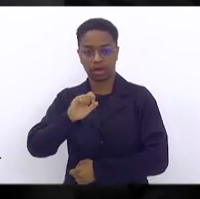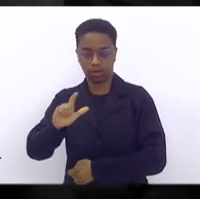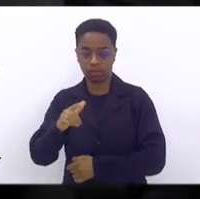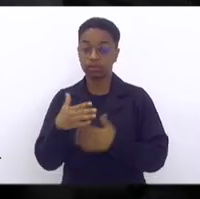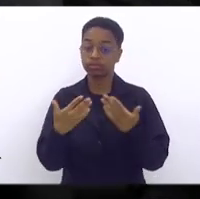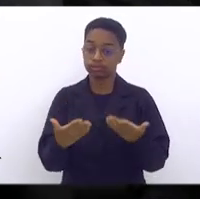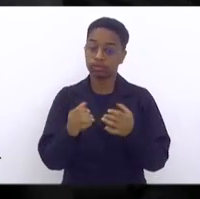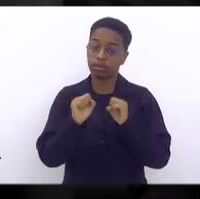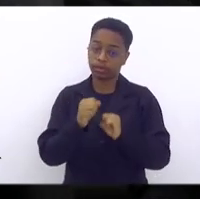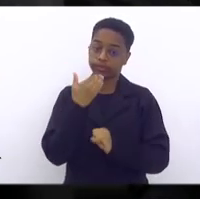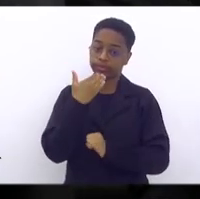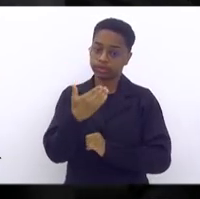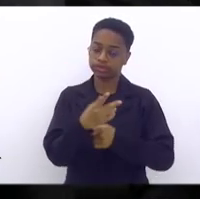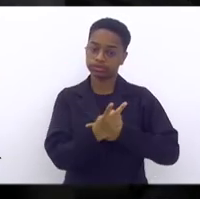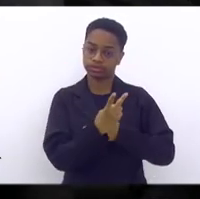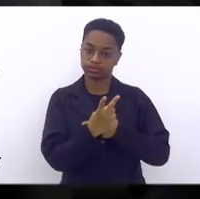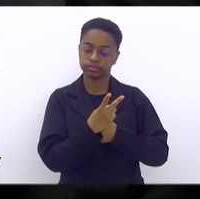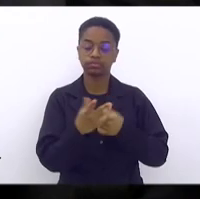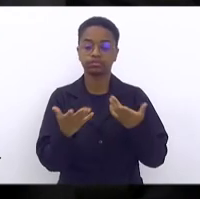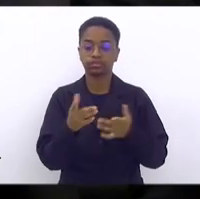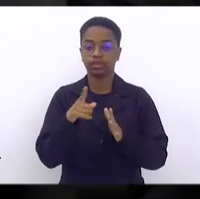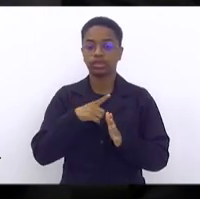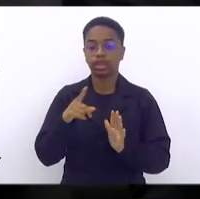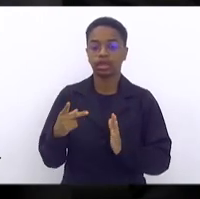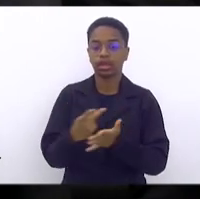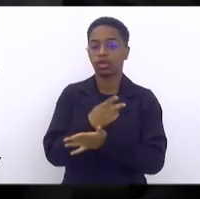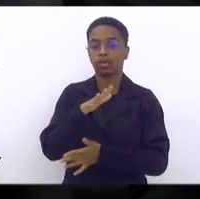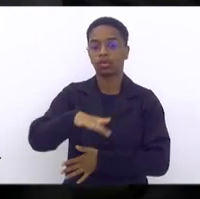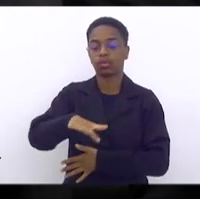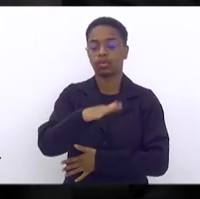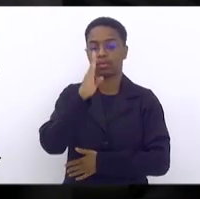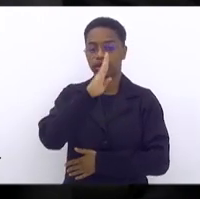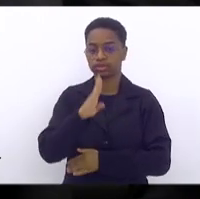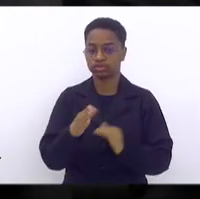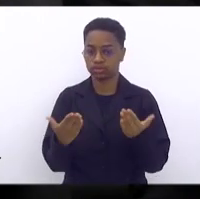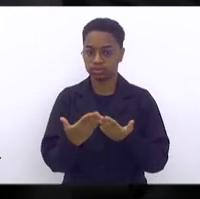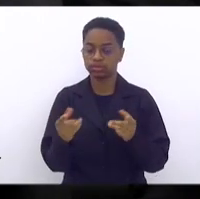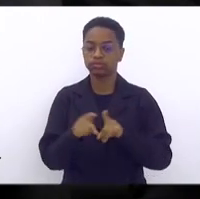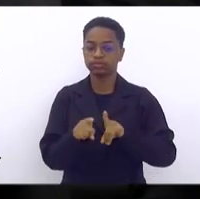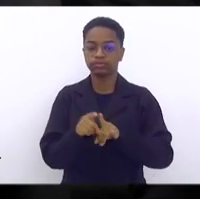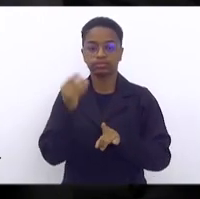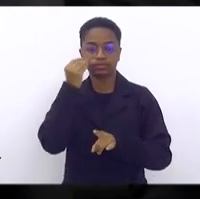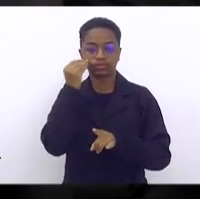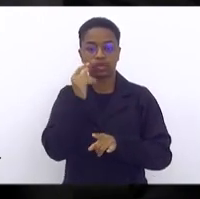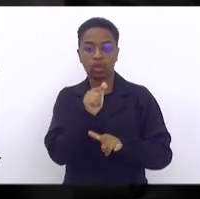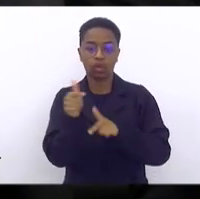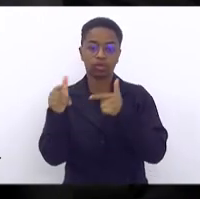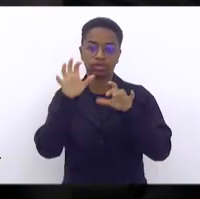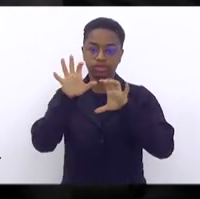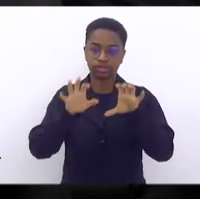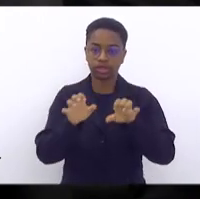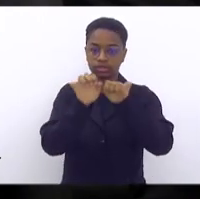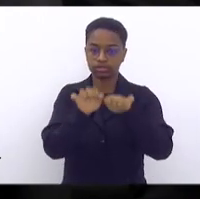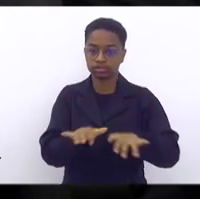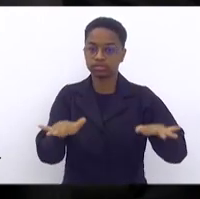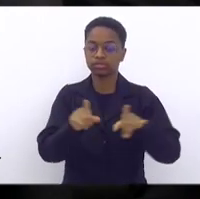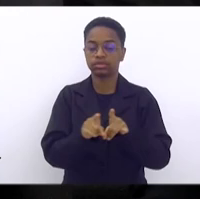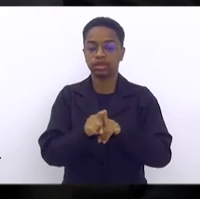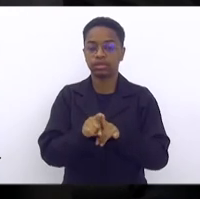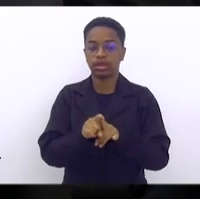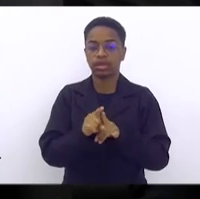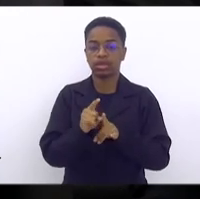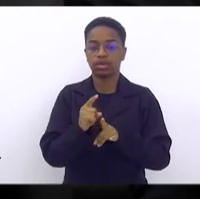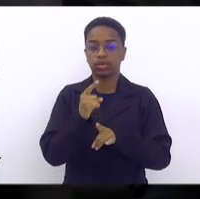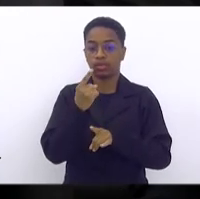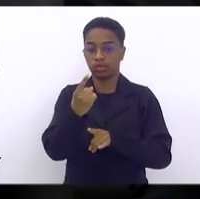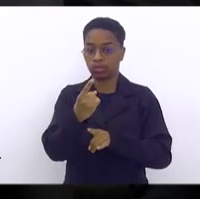o cenário que a gente tem no Brasil hoje. E a gente procura expandir para outros estados também o aplicativo. e uma nova versão também para municípios, né, que a gente procura